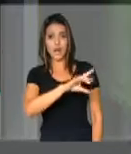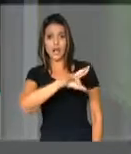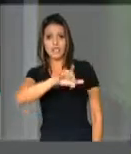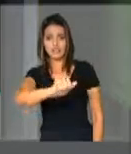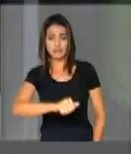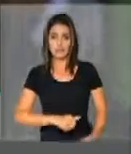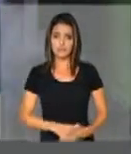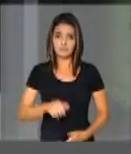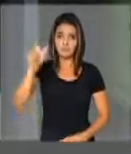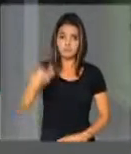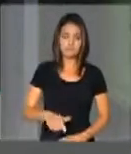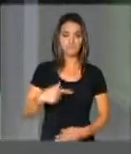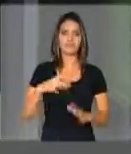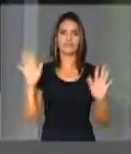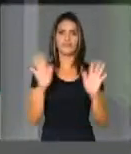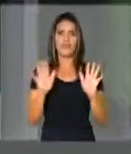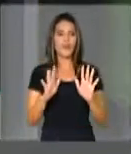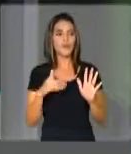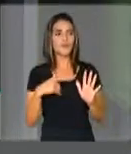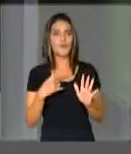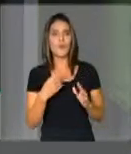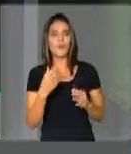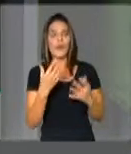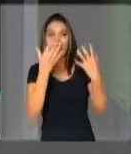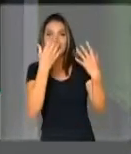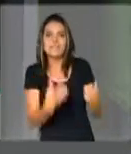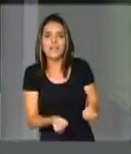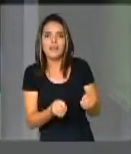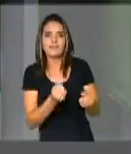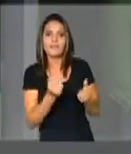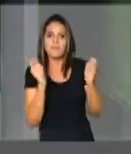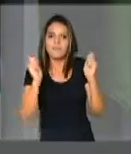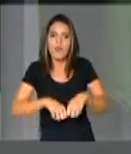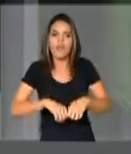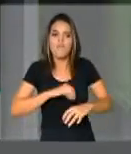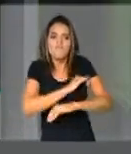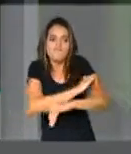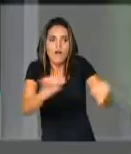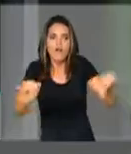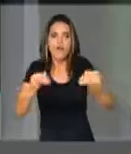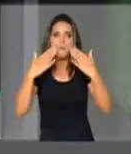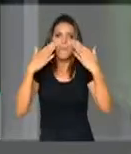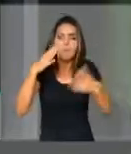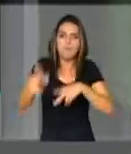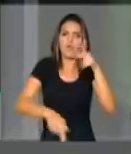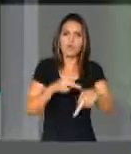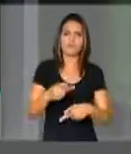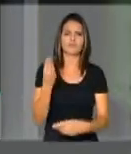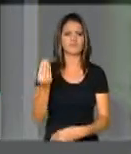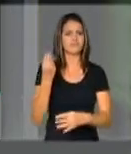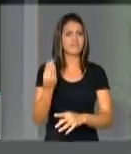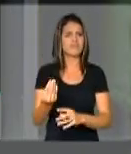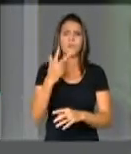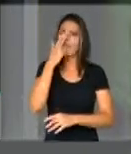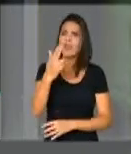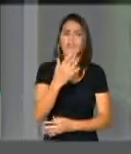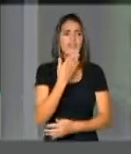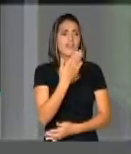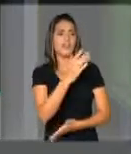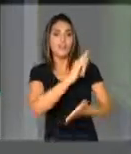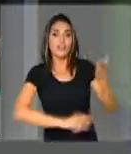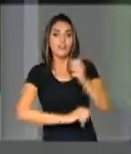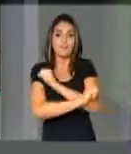a possibilidade de informação pública é um retrocesso brutal hoje aquele nessa informação a transparência